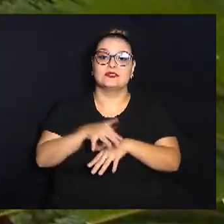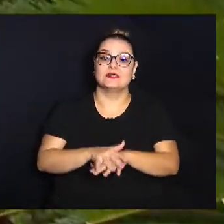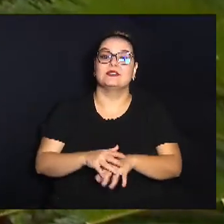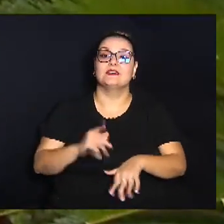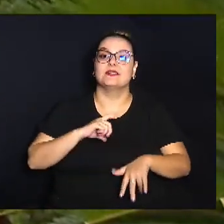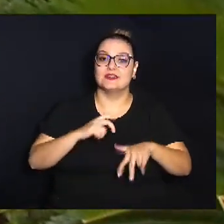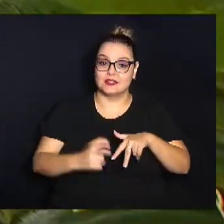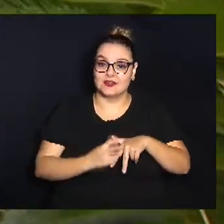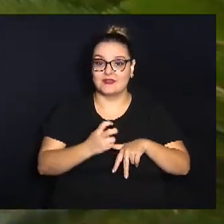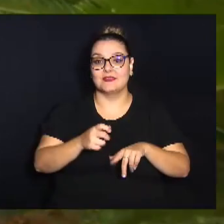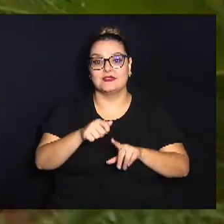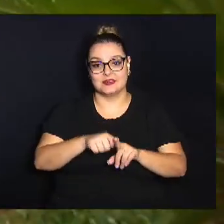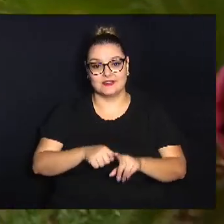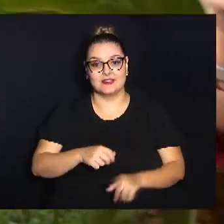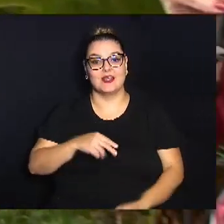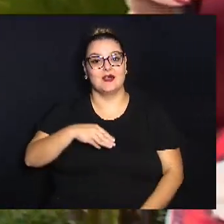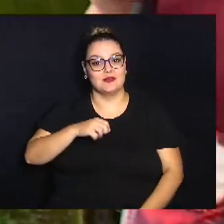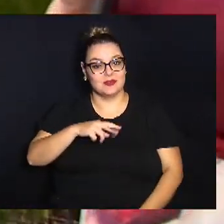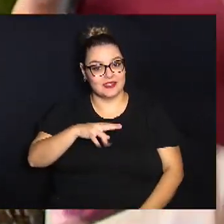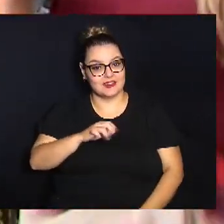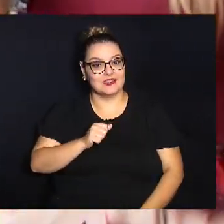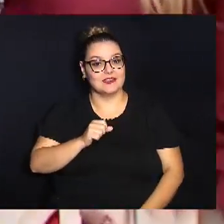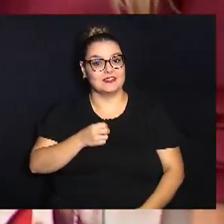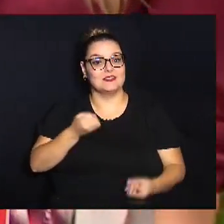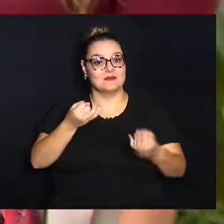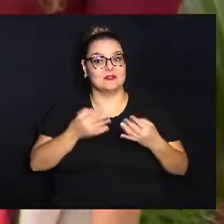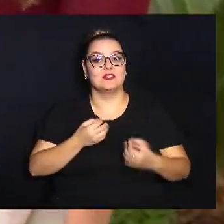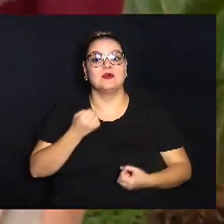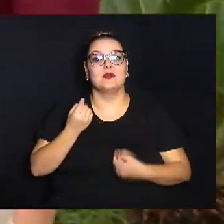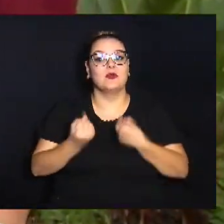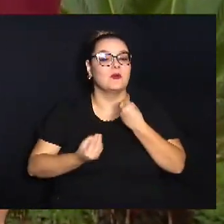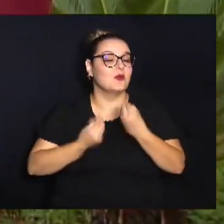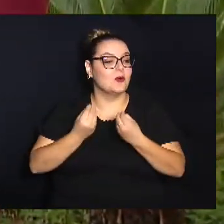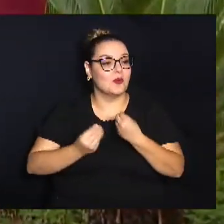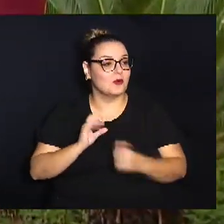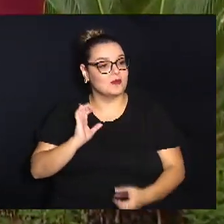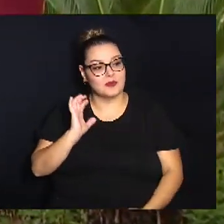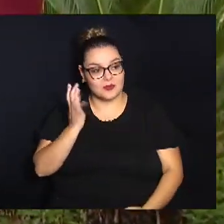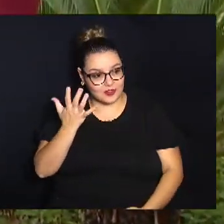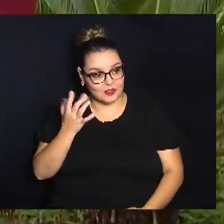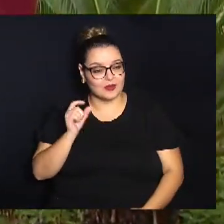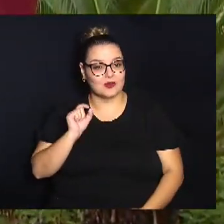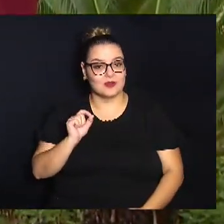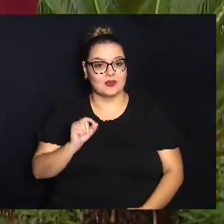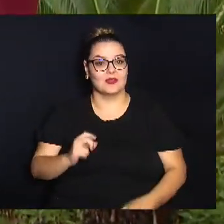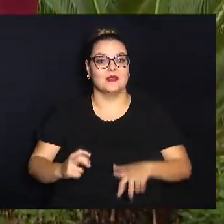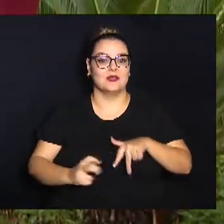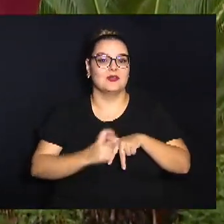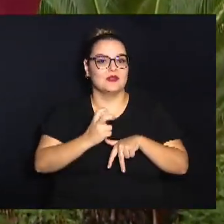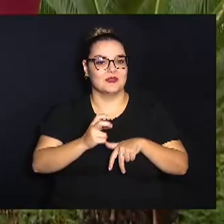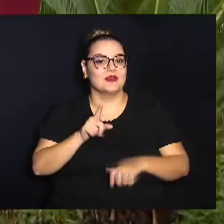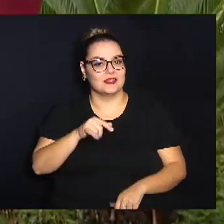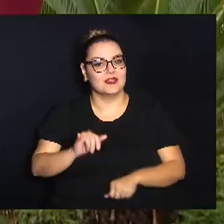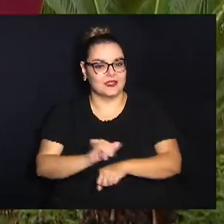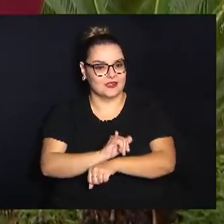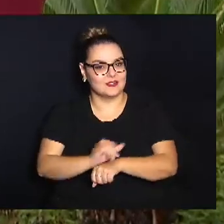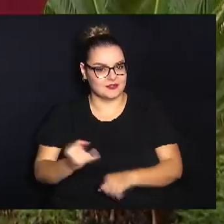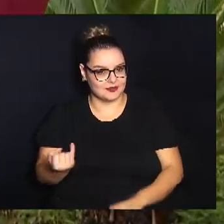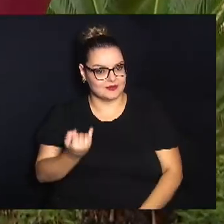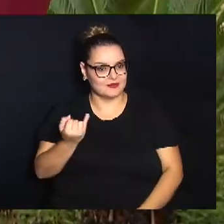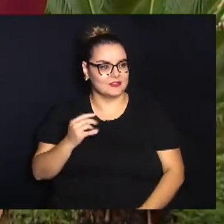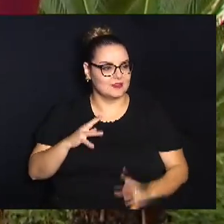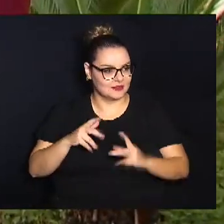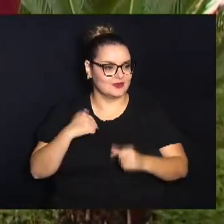para esse mês, a Mariana vai explicar para a gente o que está acontecendo hoje também para a conscientização da voz, que é essa ferramenta tão importante para todos nós, né,